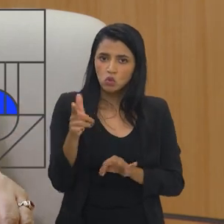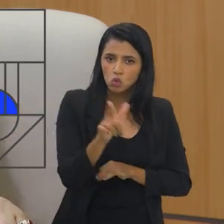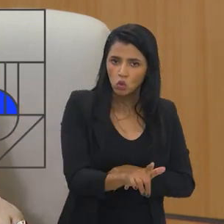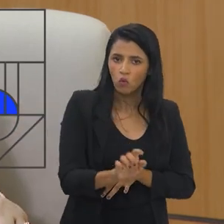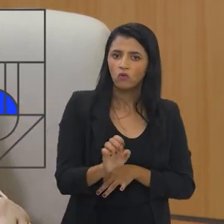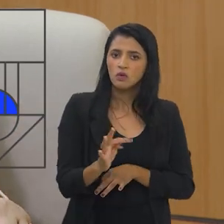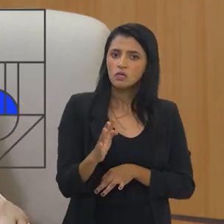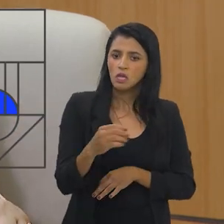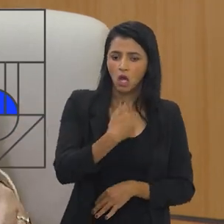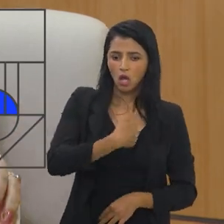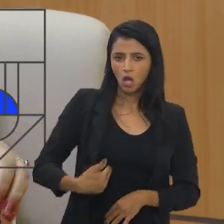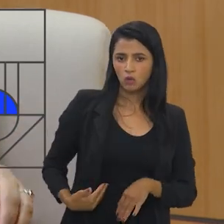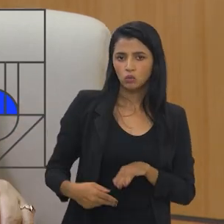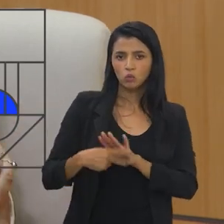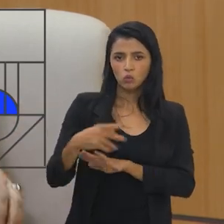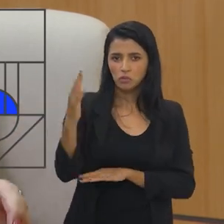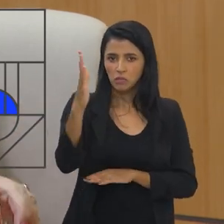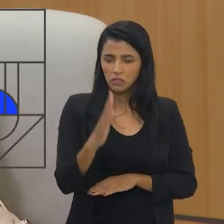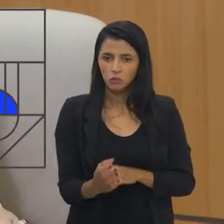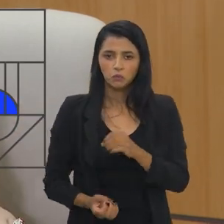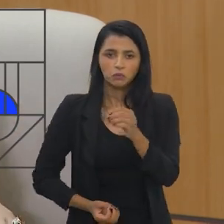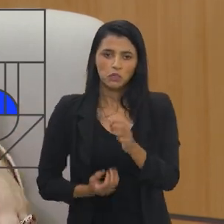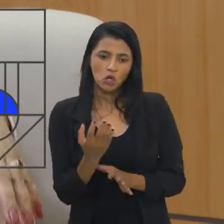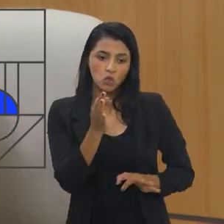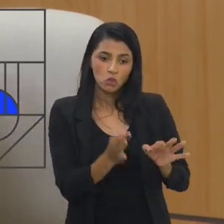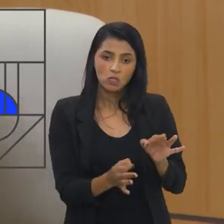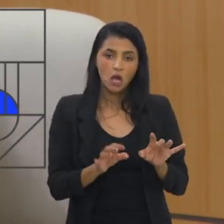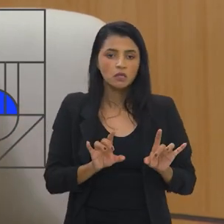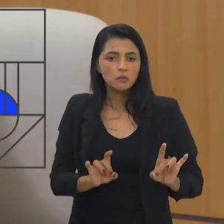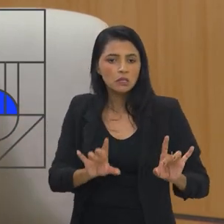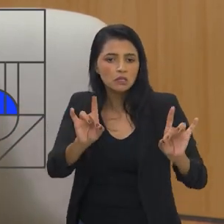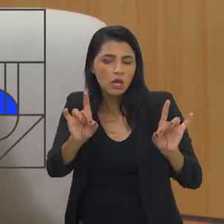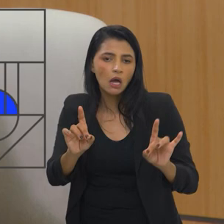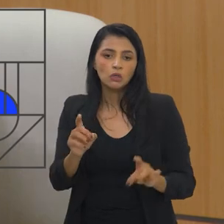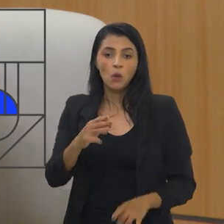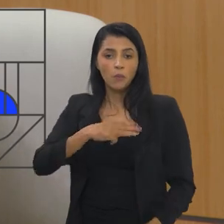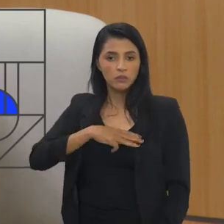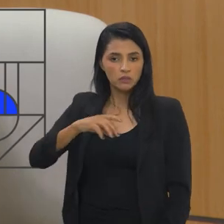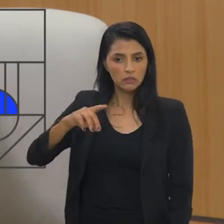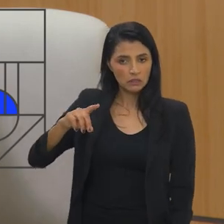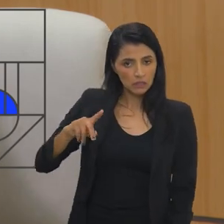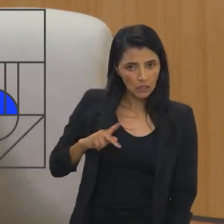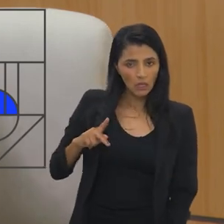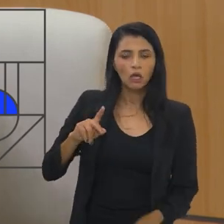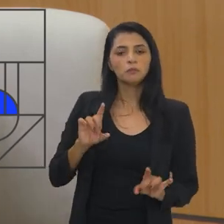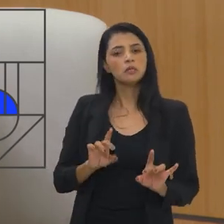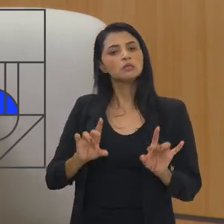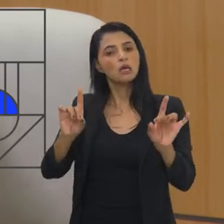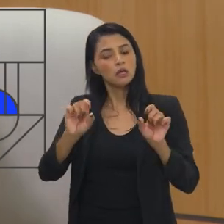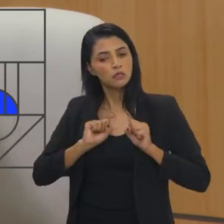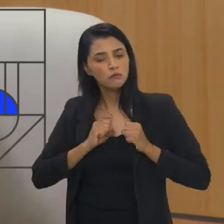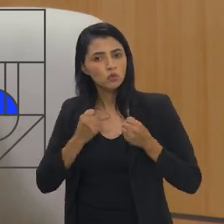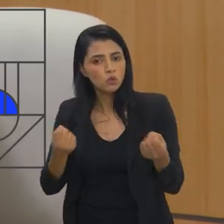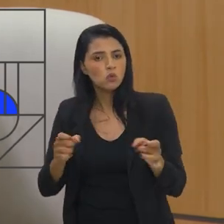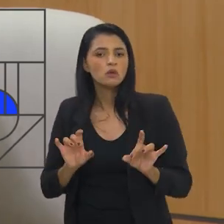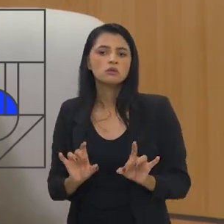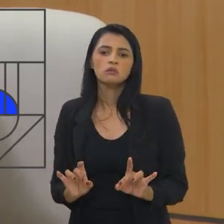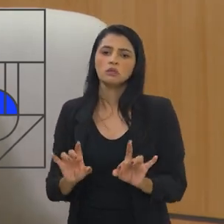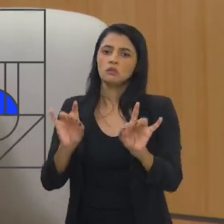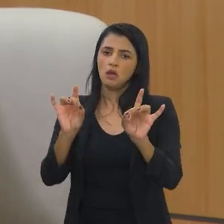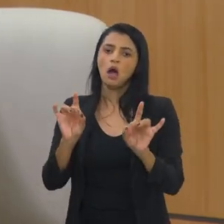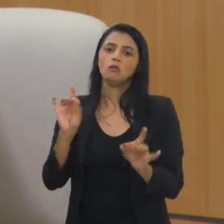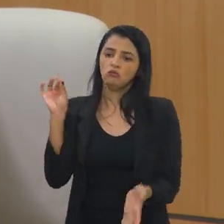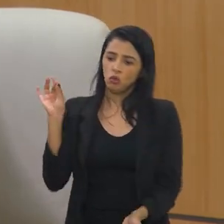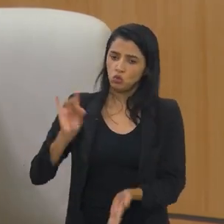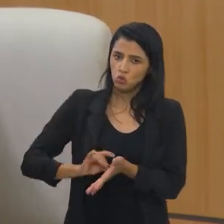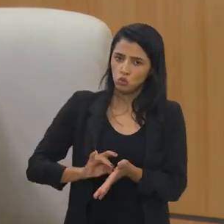reestrutura o estado brasileiro né ela cria os juizados especializados Ministério Público especializado a defensoria